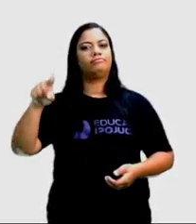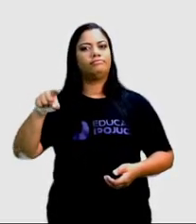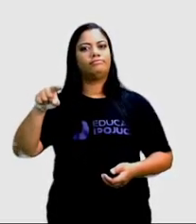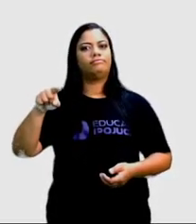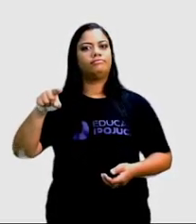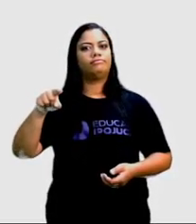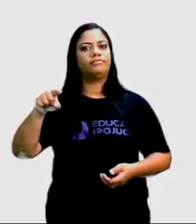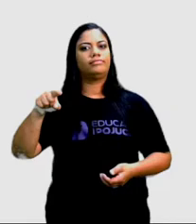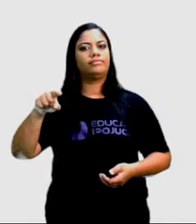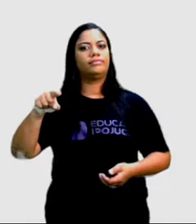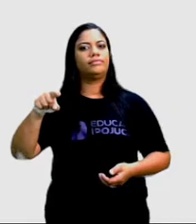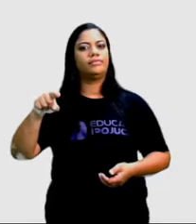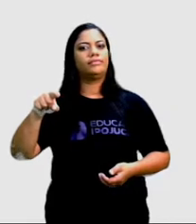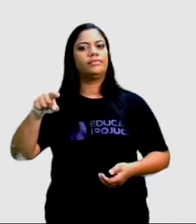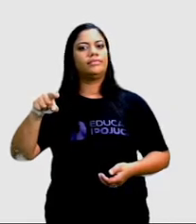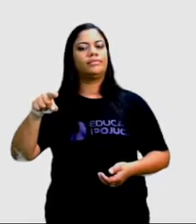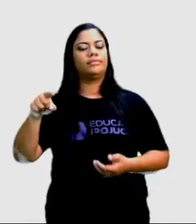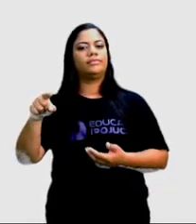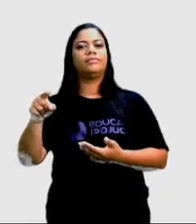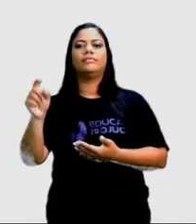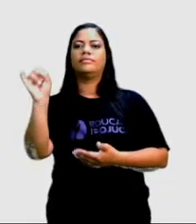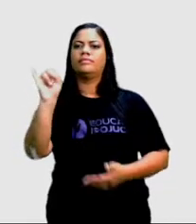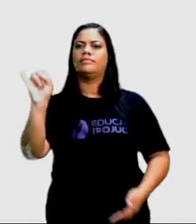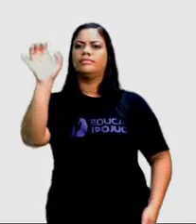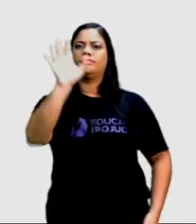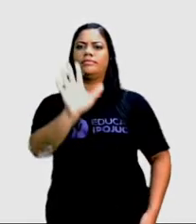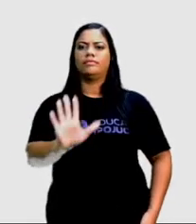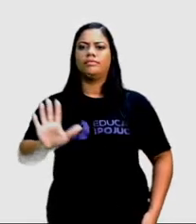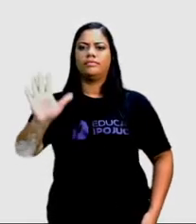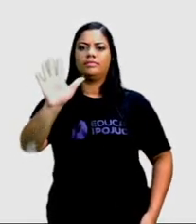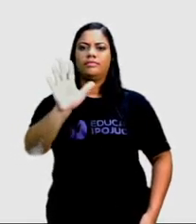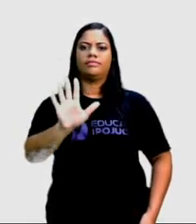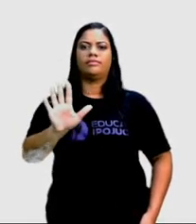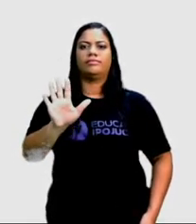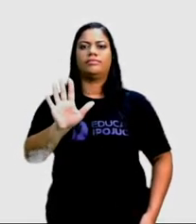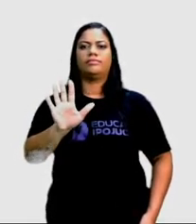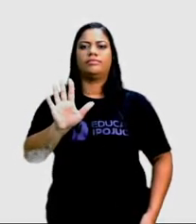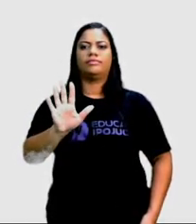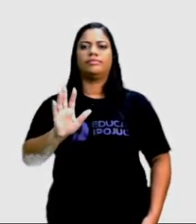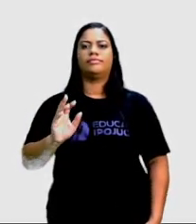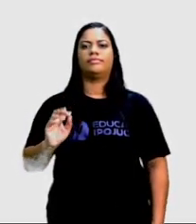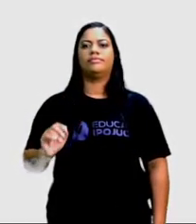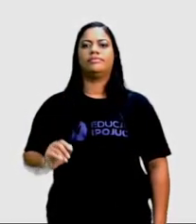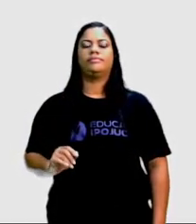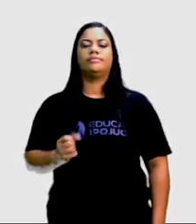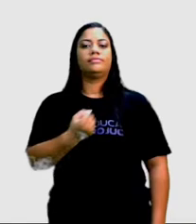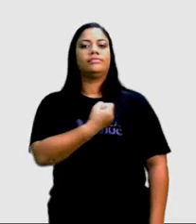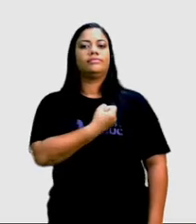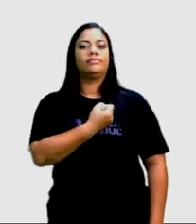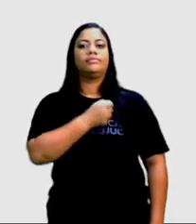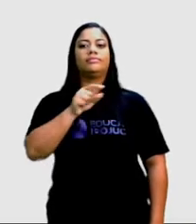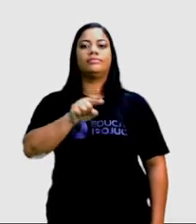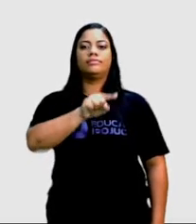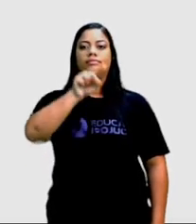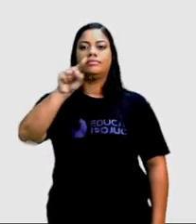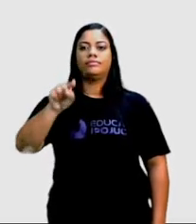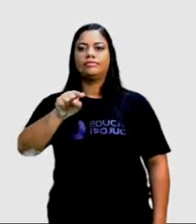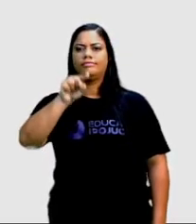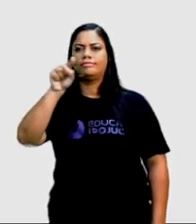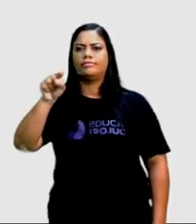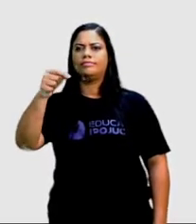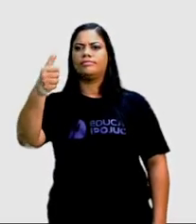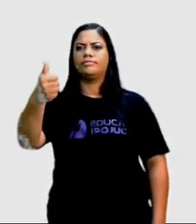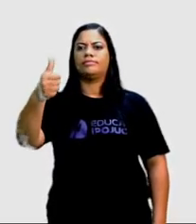opa, chegou uma imagem aqui, representando aqui um número. Pulou